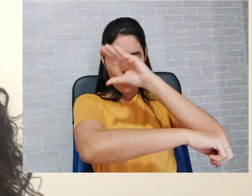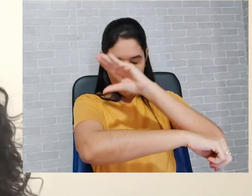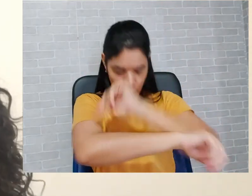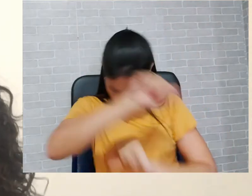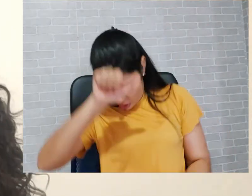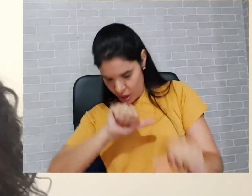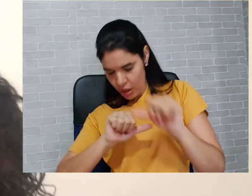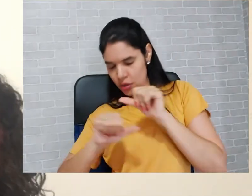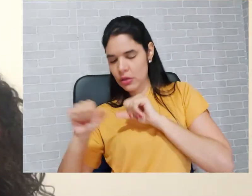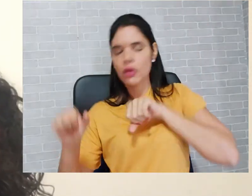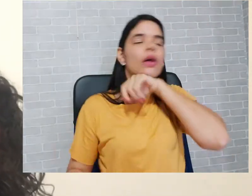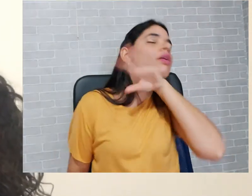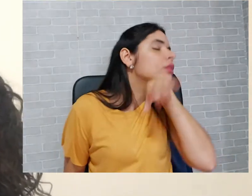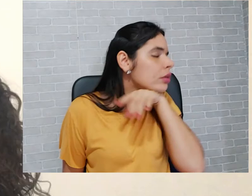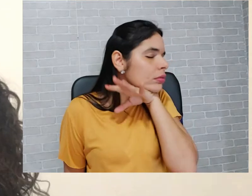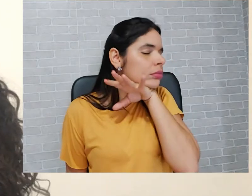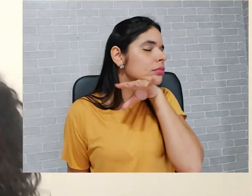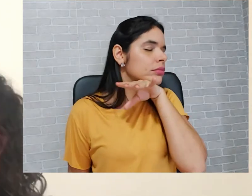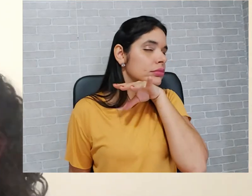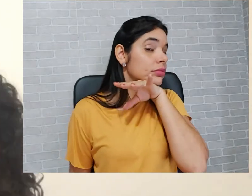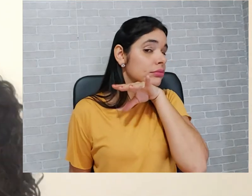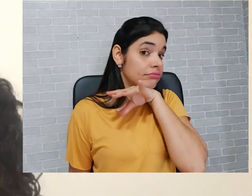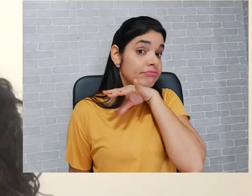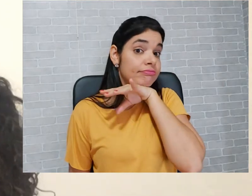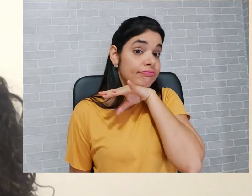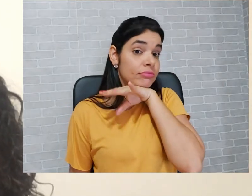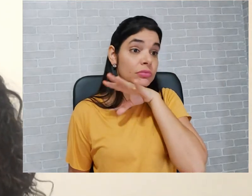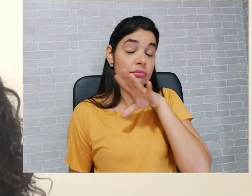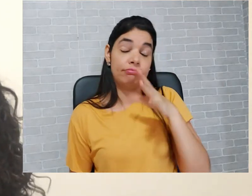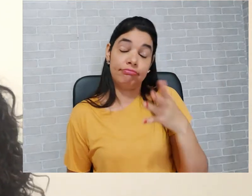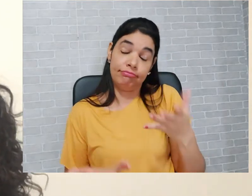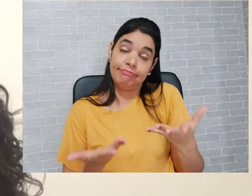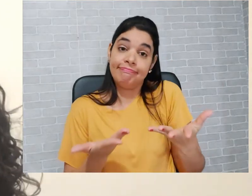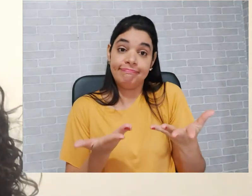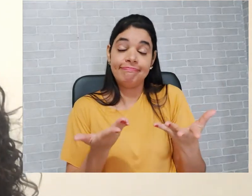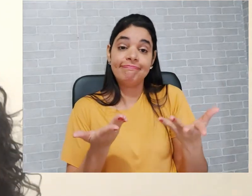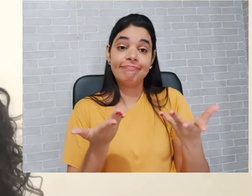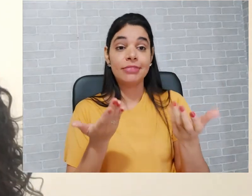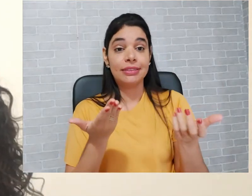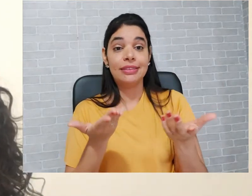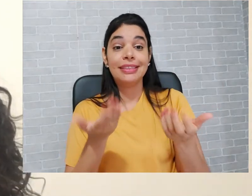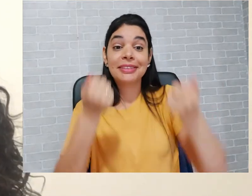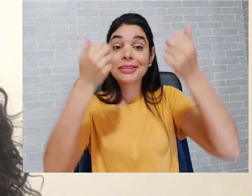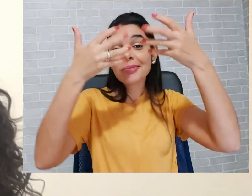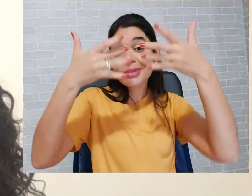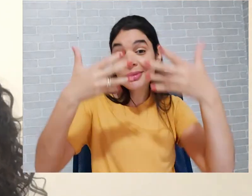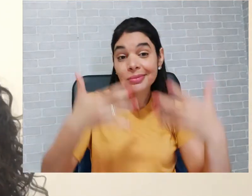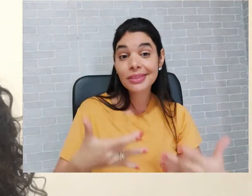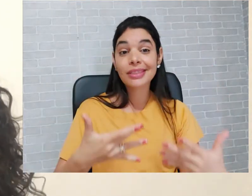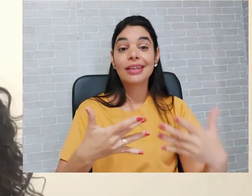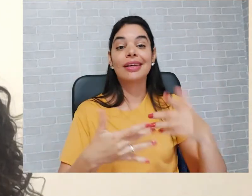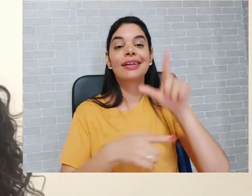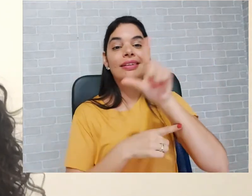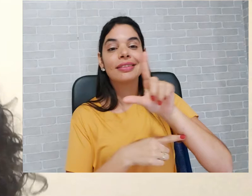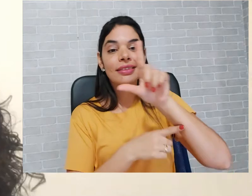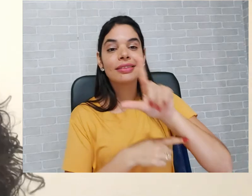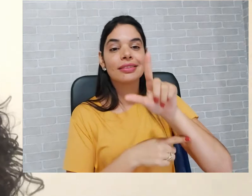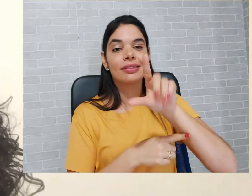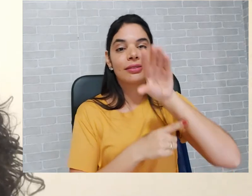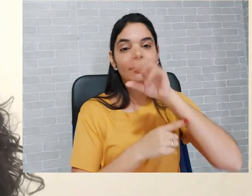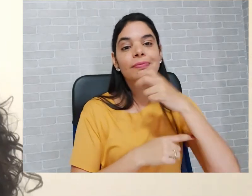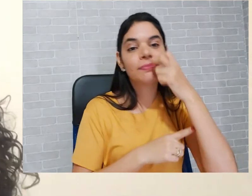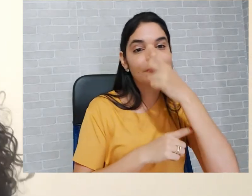é um lobisomem. Enfim, há muito que se falar sobre essa fonte quase inesgotável de literaturas orais da